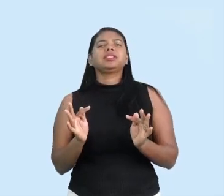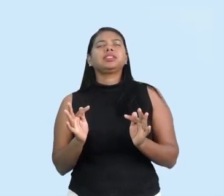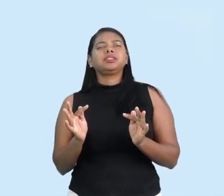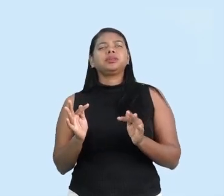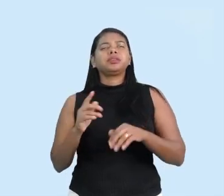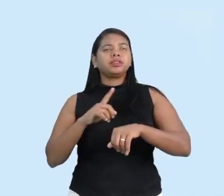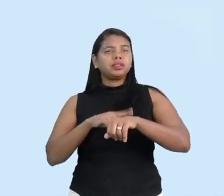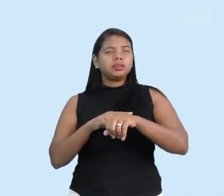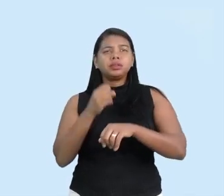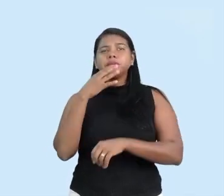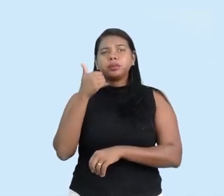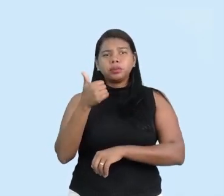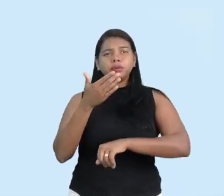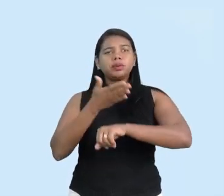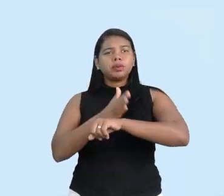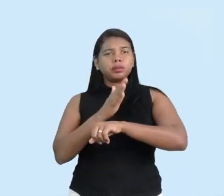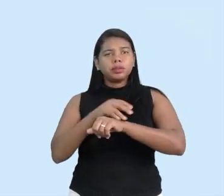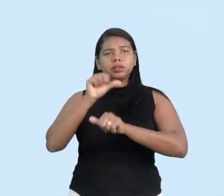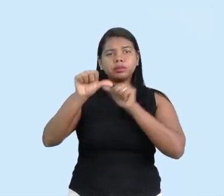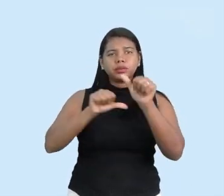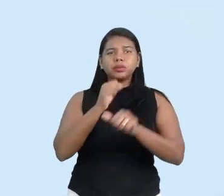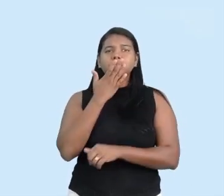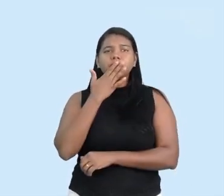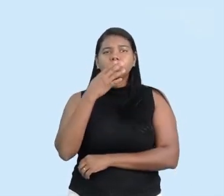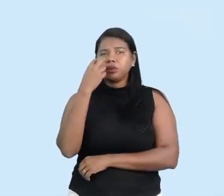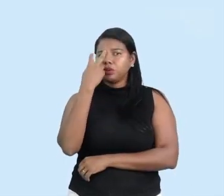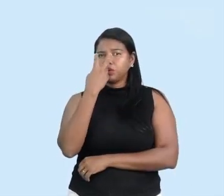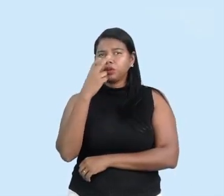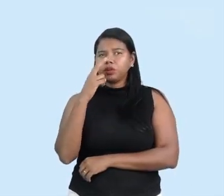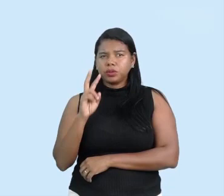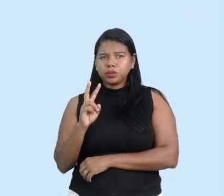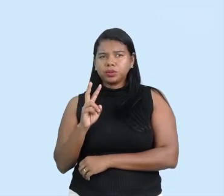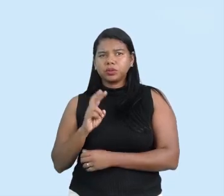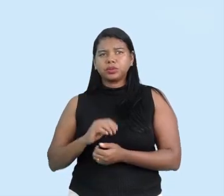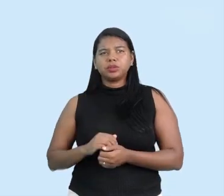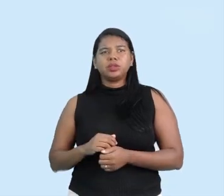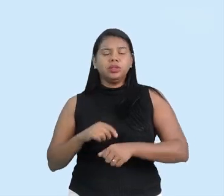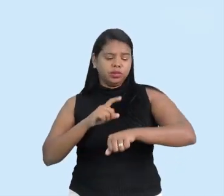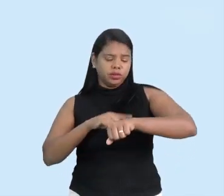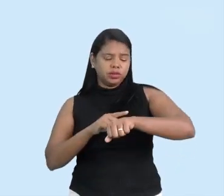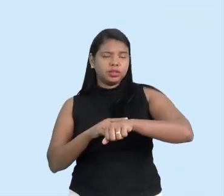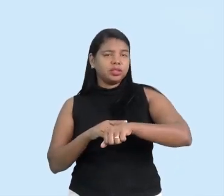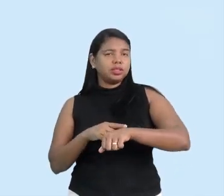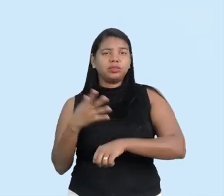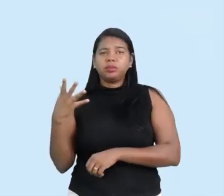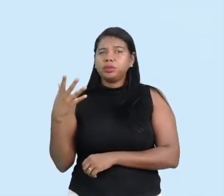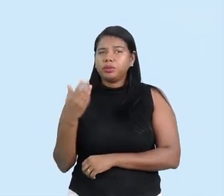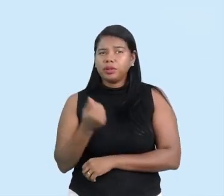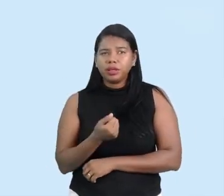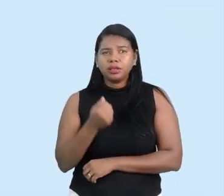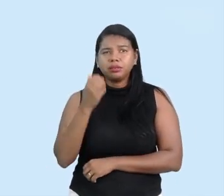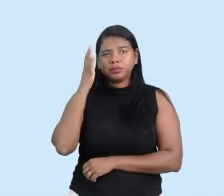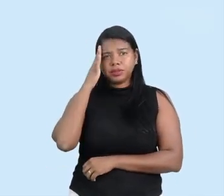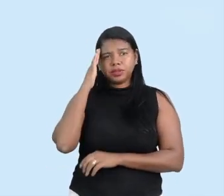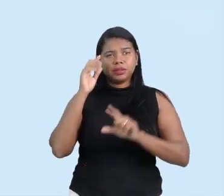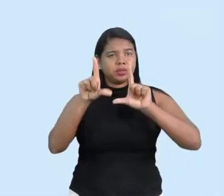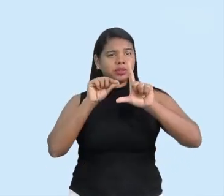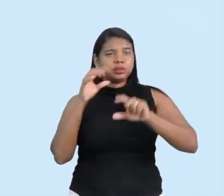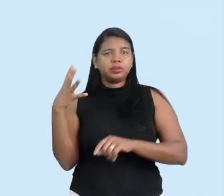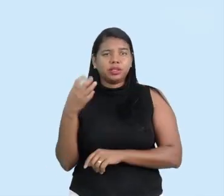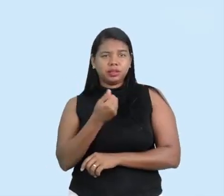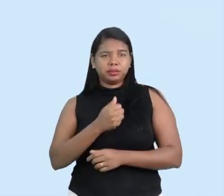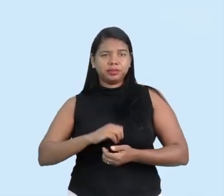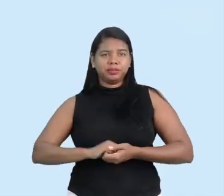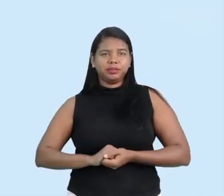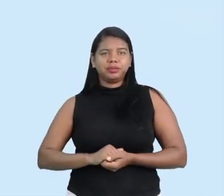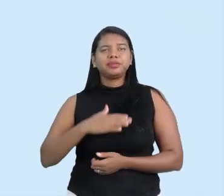para poder trocar a cor dos olhos. E não é o nosso caso, a gente teve pouco tempo, por isso que também a seleção foi assim, dessa forma.